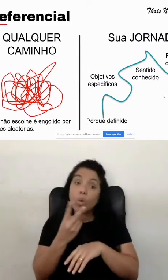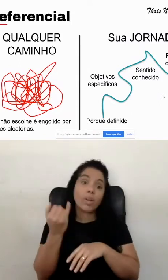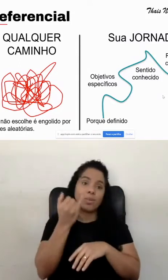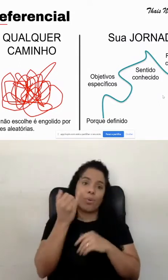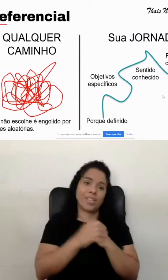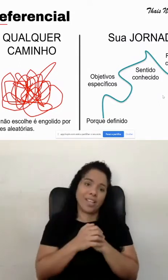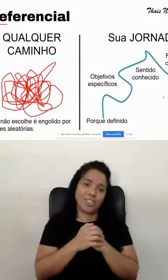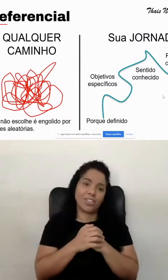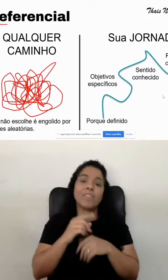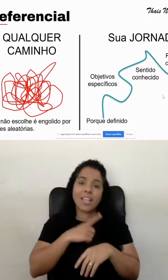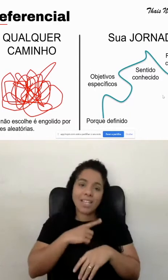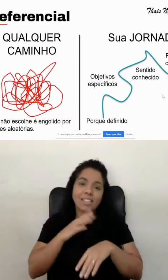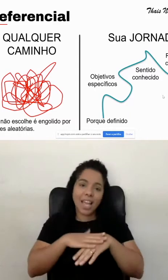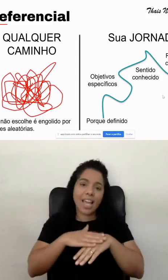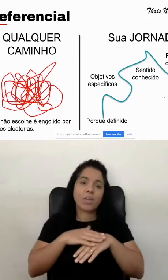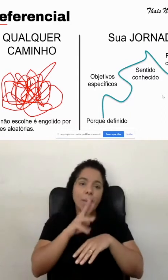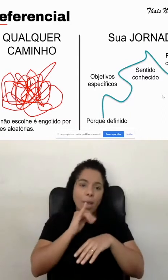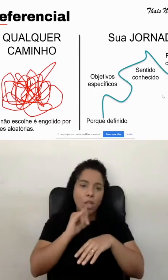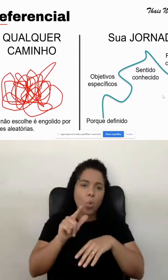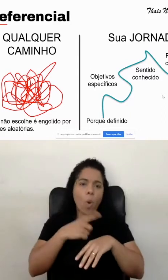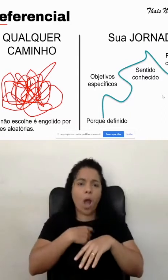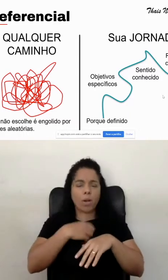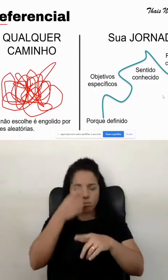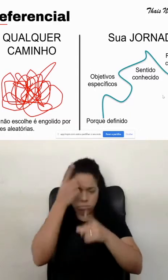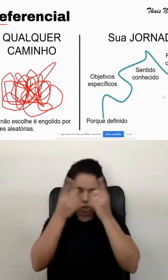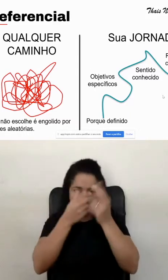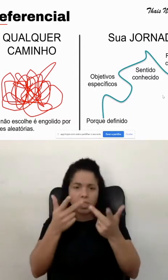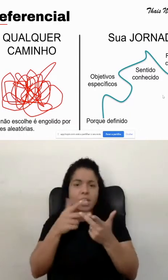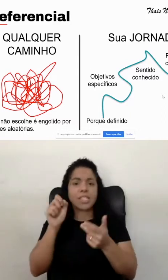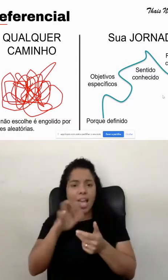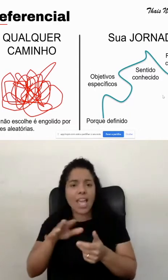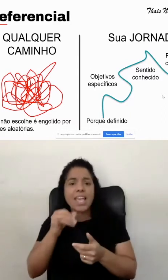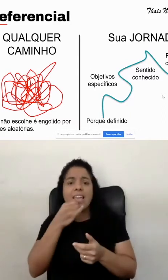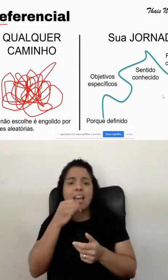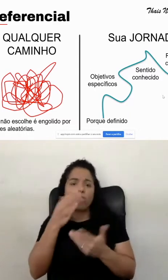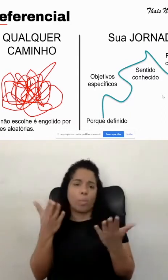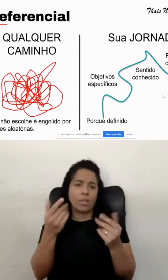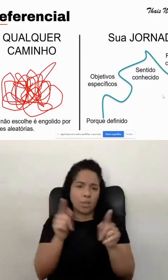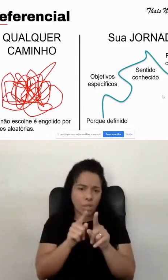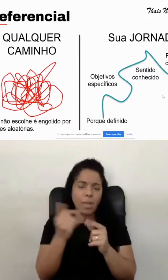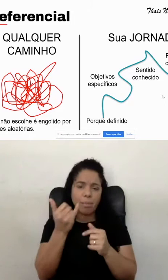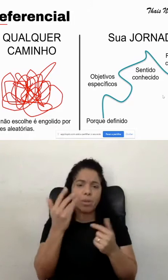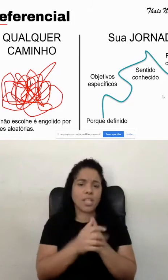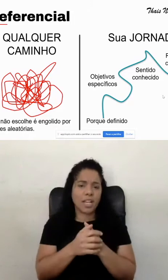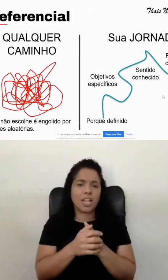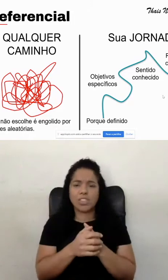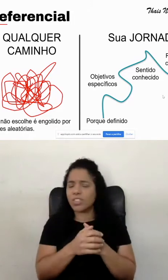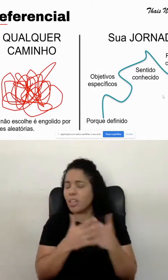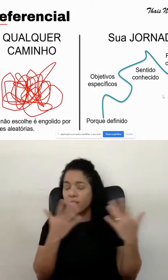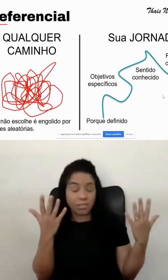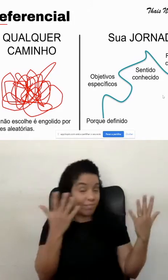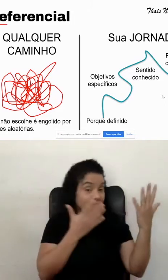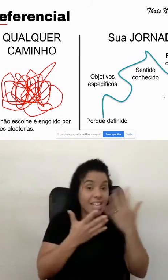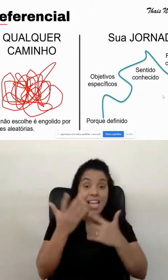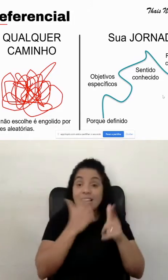o espaço do manual, o lado criativo, humano, e tem o espaço para automação. Eu vou ficar dando voltas, talvez não